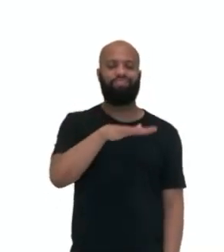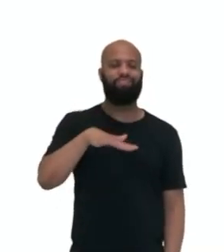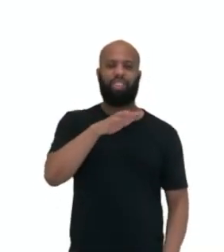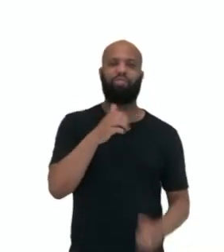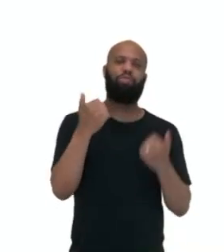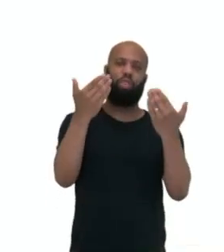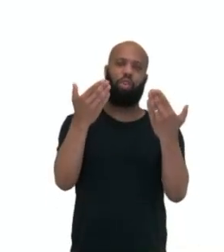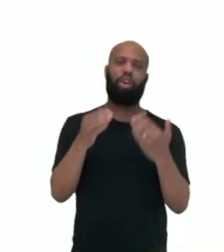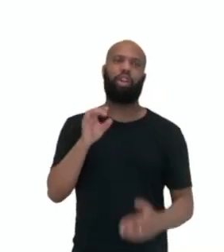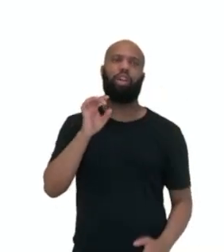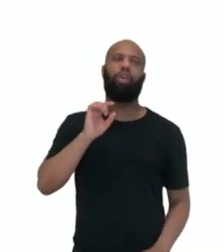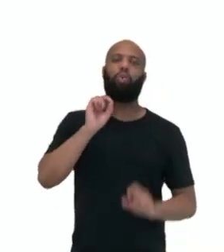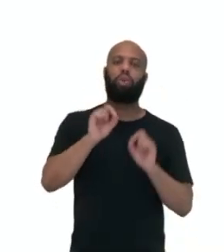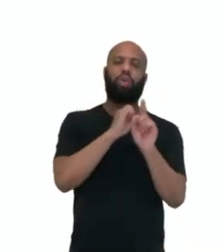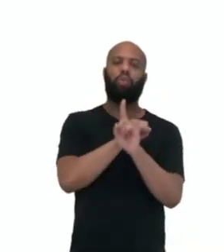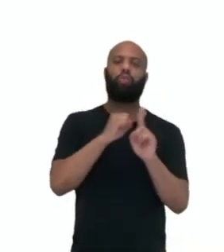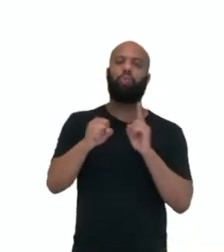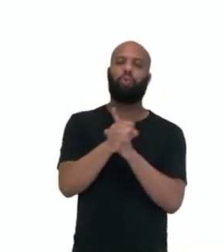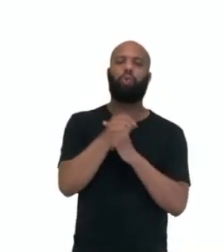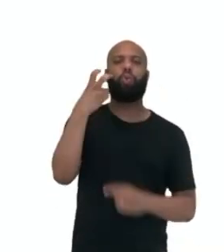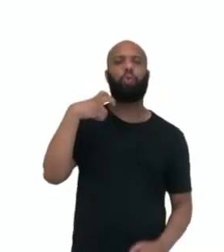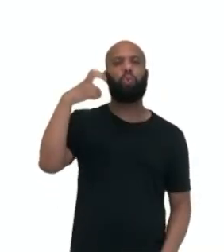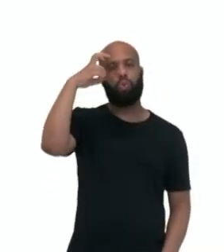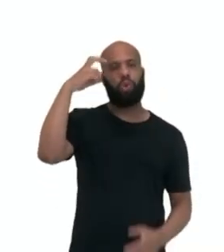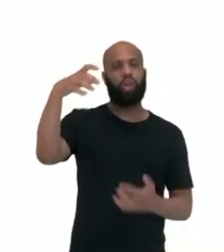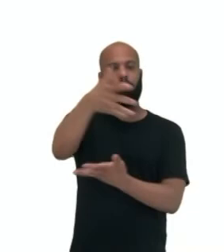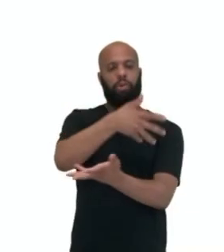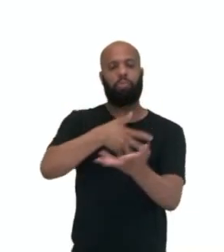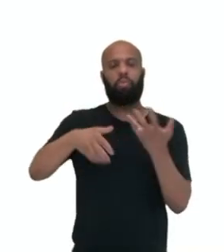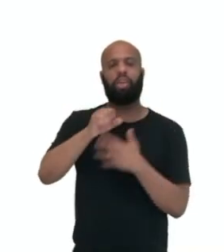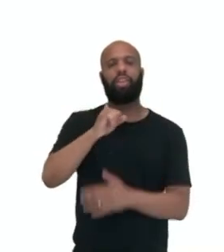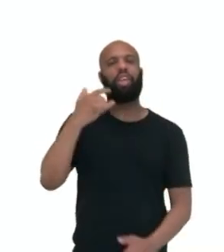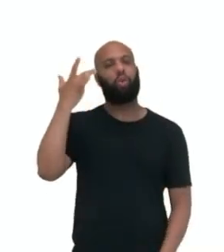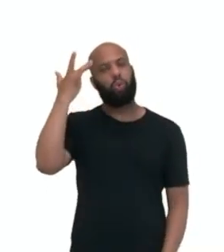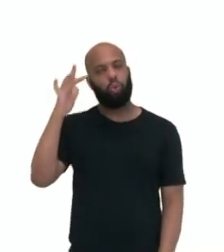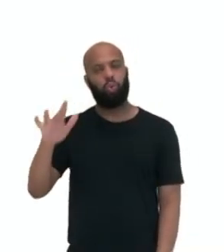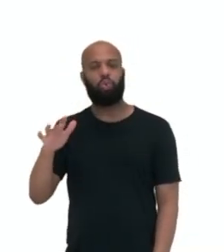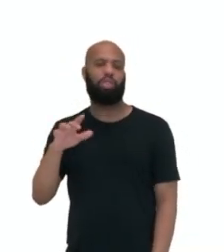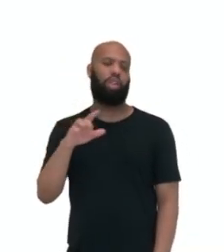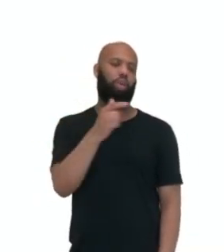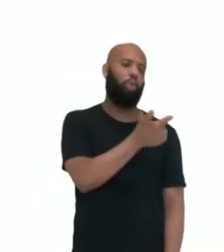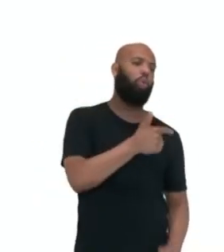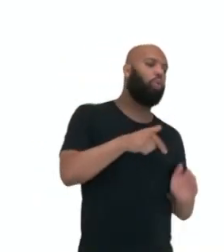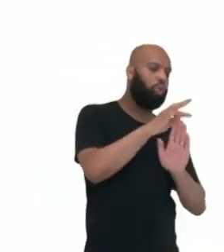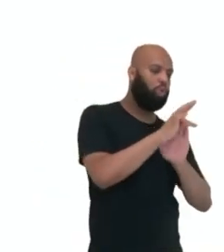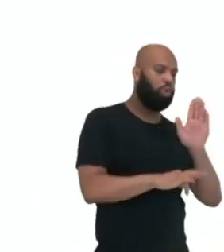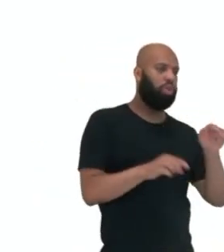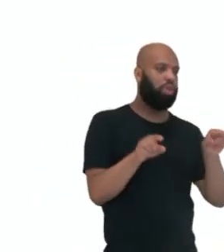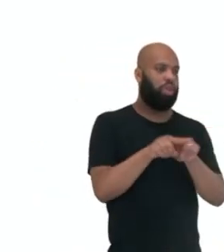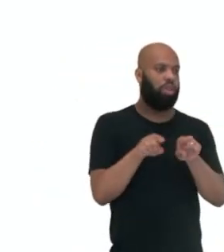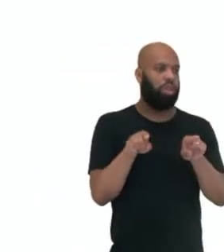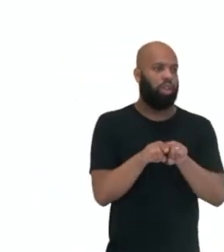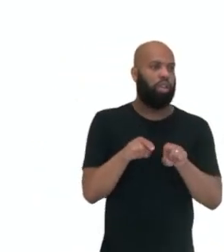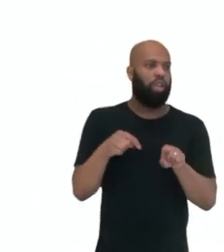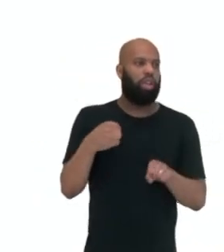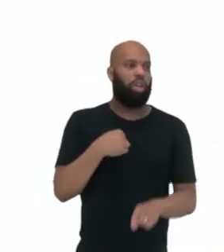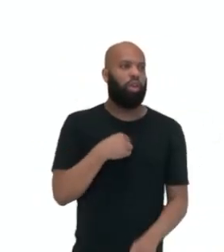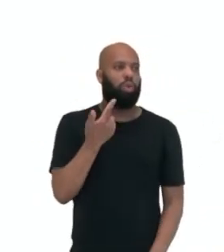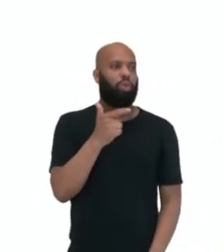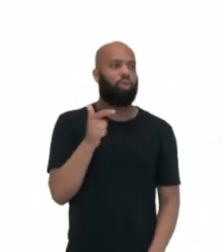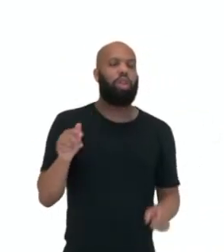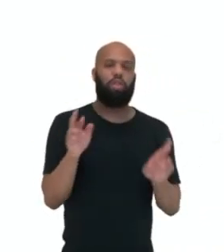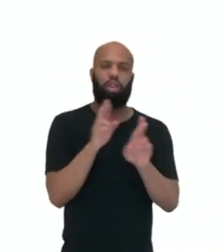repertório sociocultural. Se eu não conhecer os dois textos ou outros mais textos, eu não tenho essa